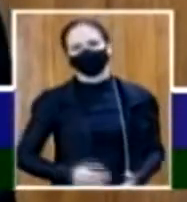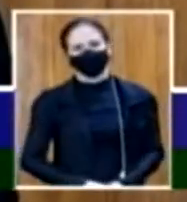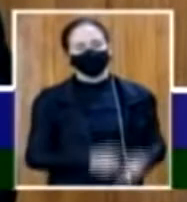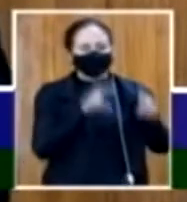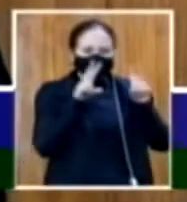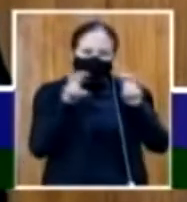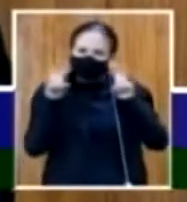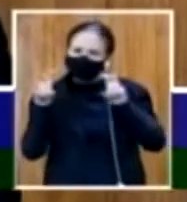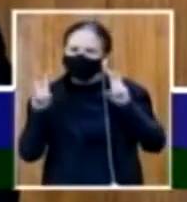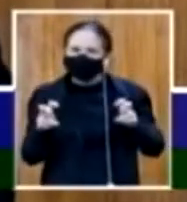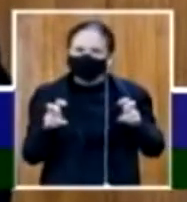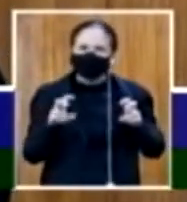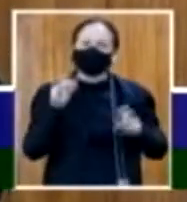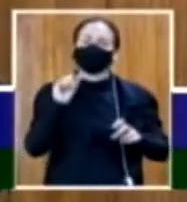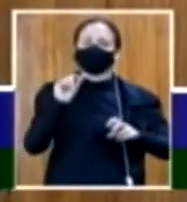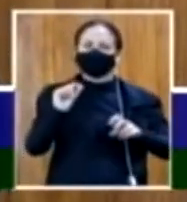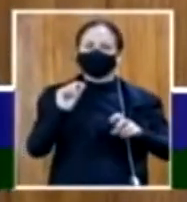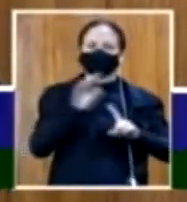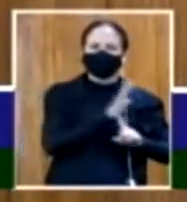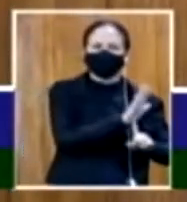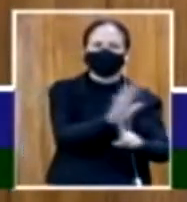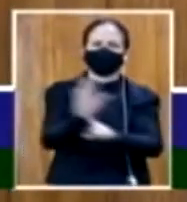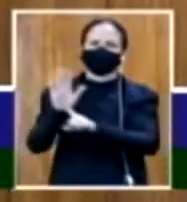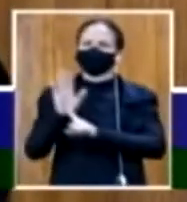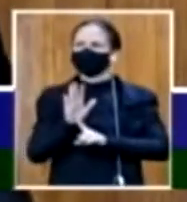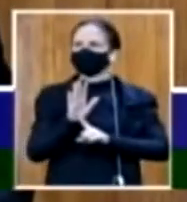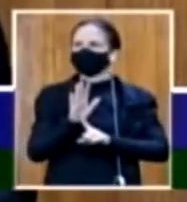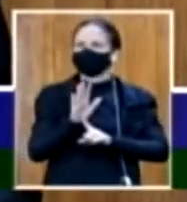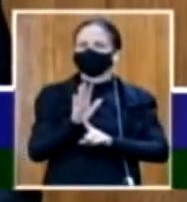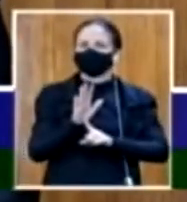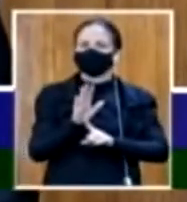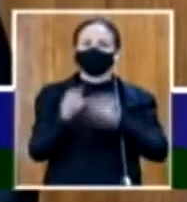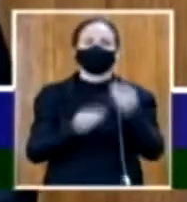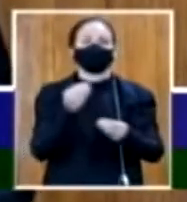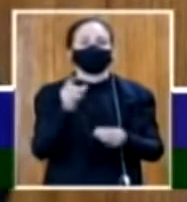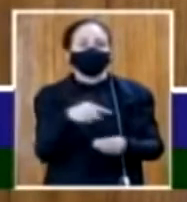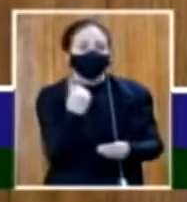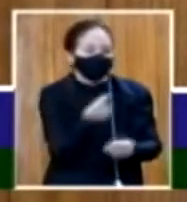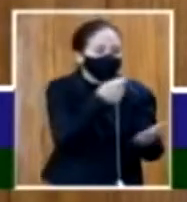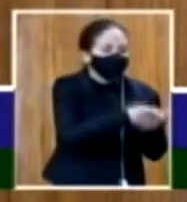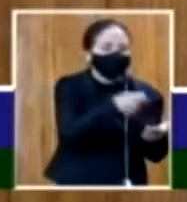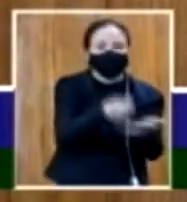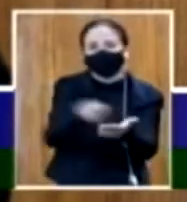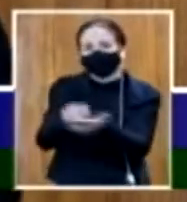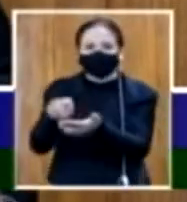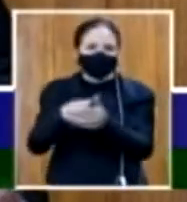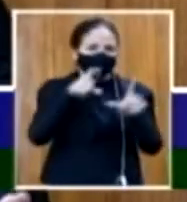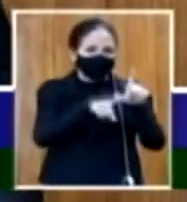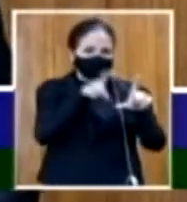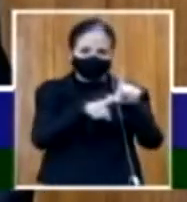sobre um assunto que reflete no bolso de cada um de nós reflete na